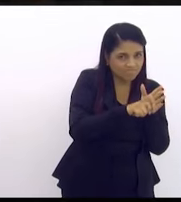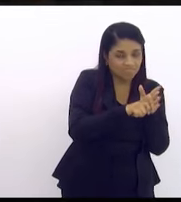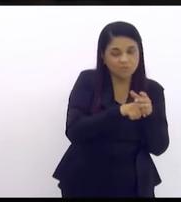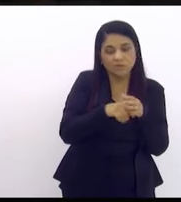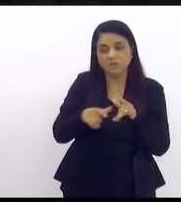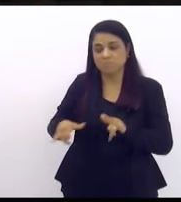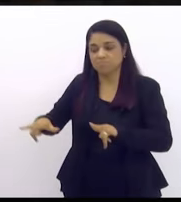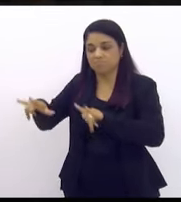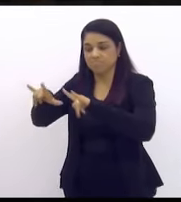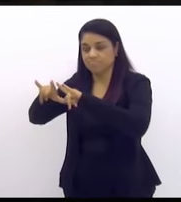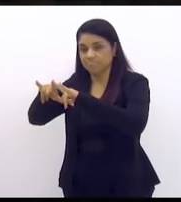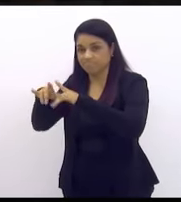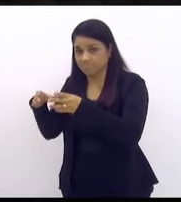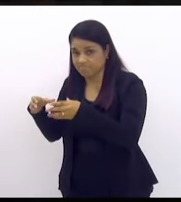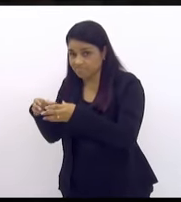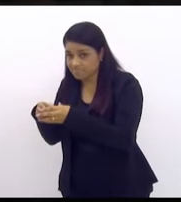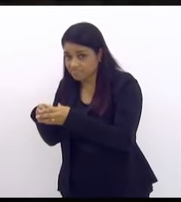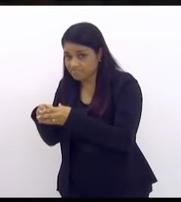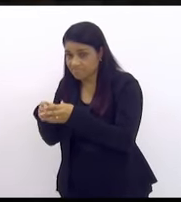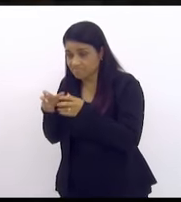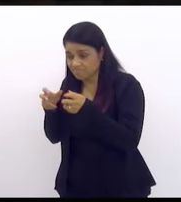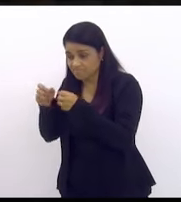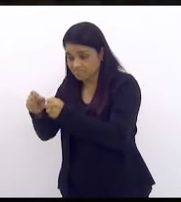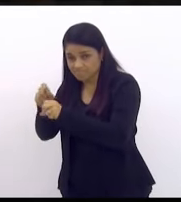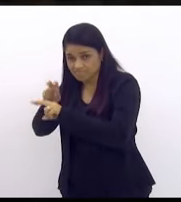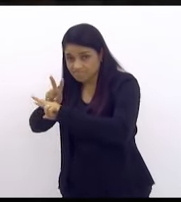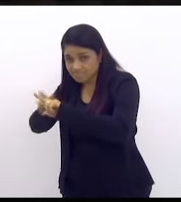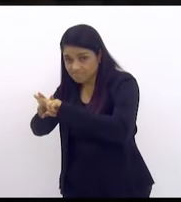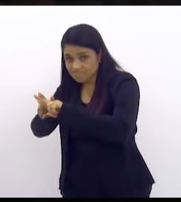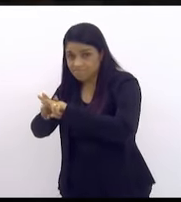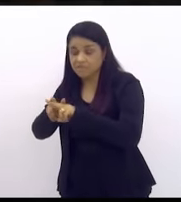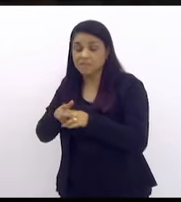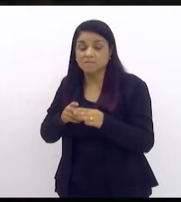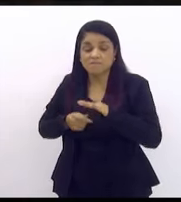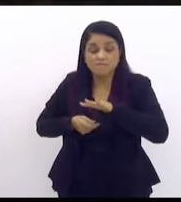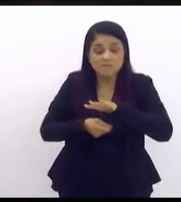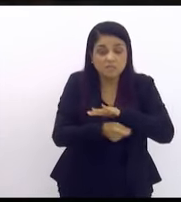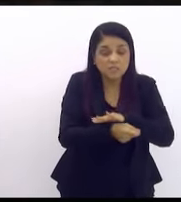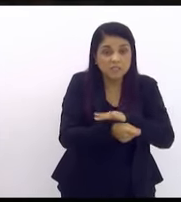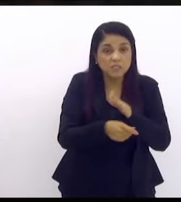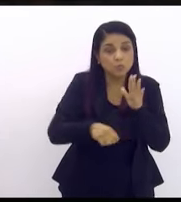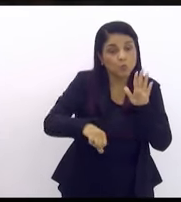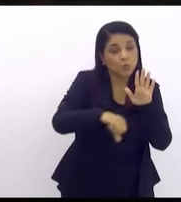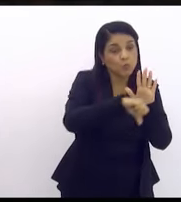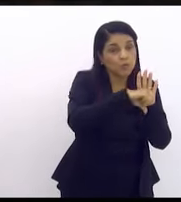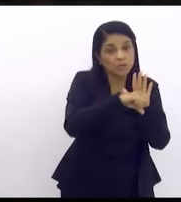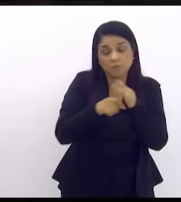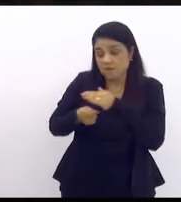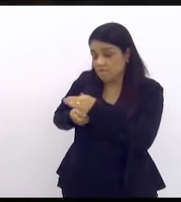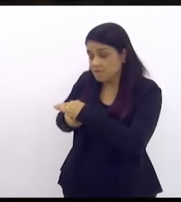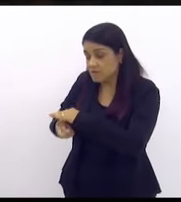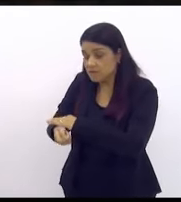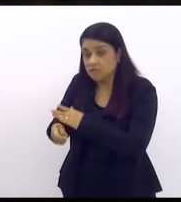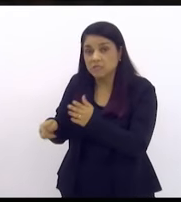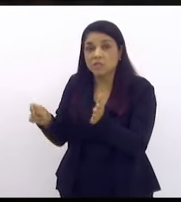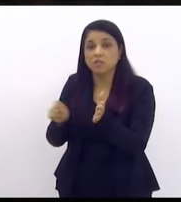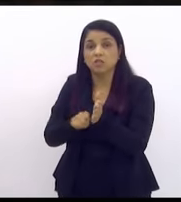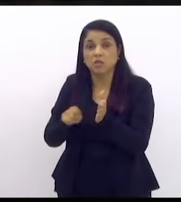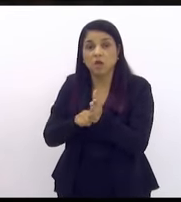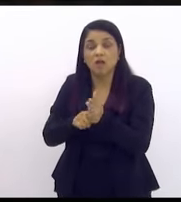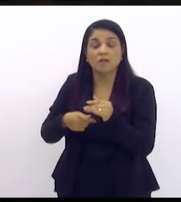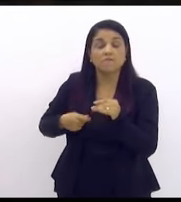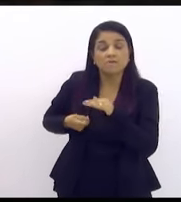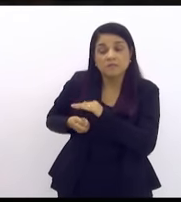o crime, os que financiam as drogas, os que financiam as armas.